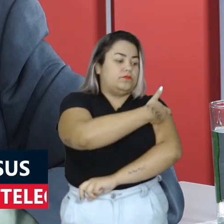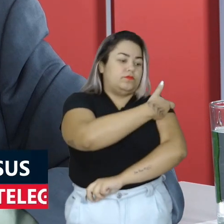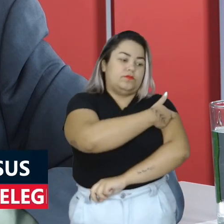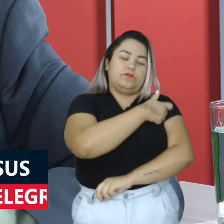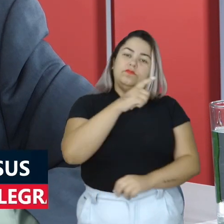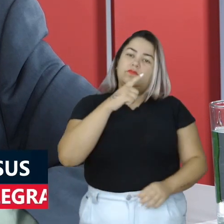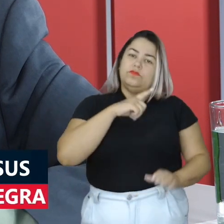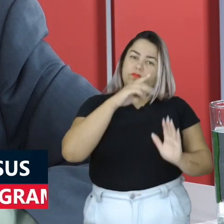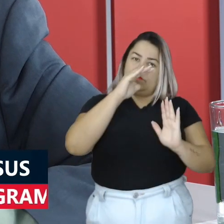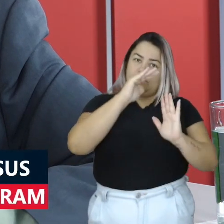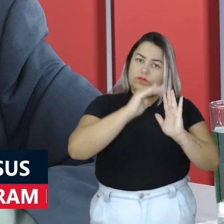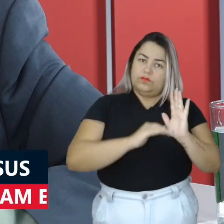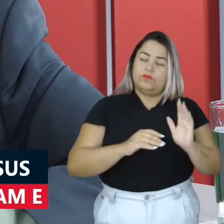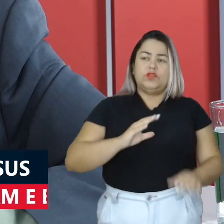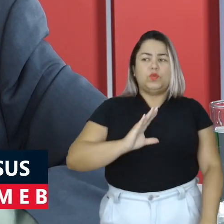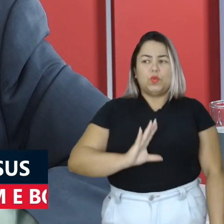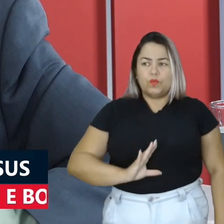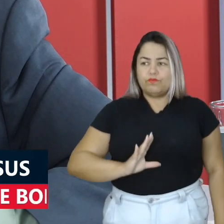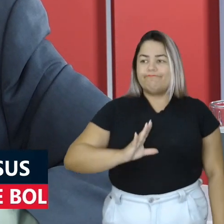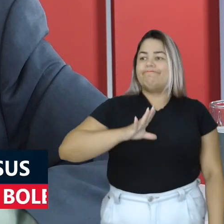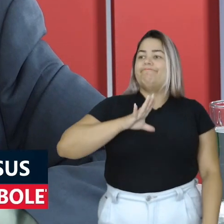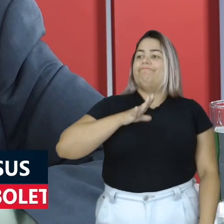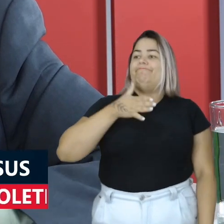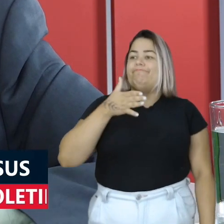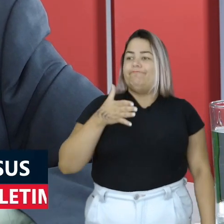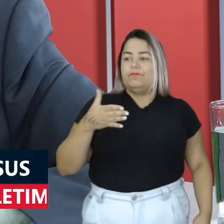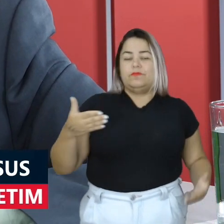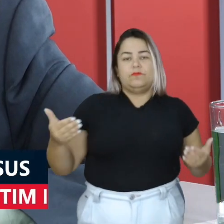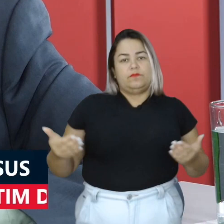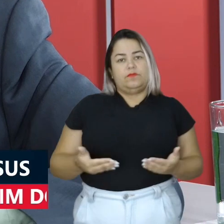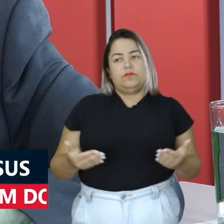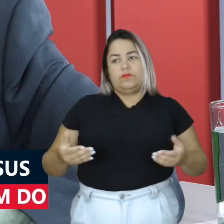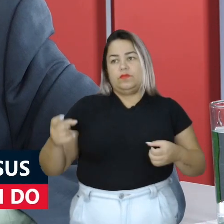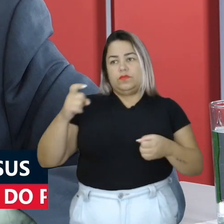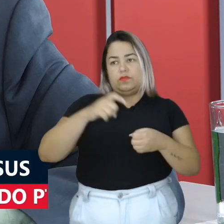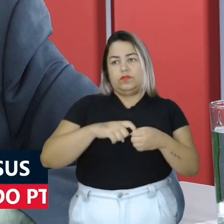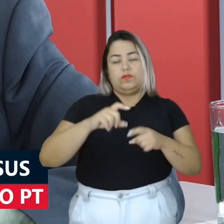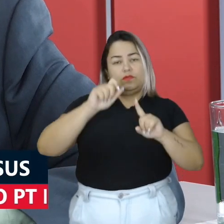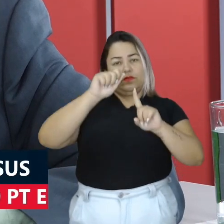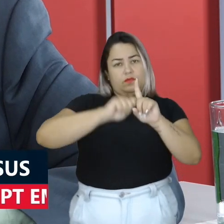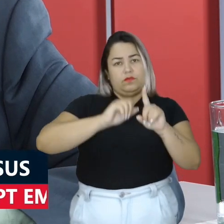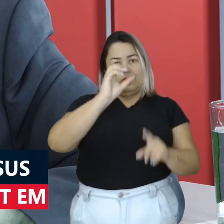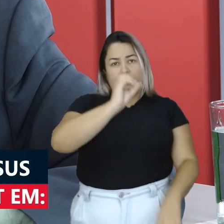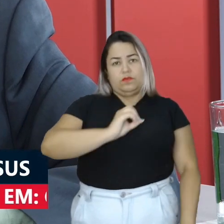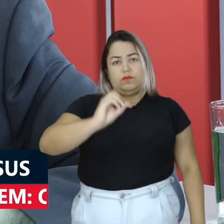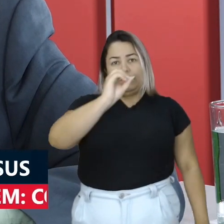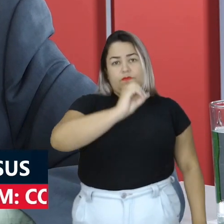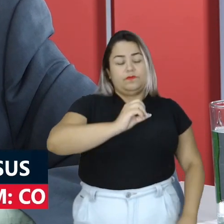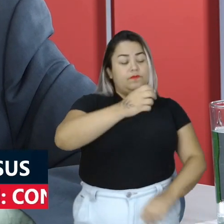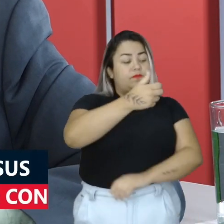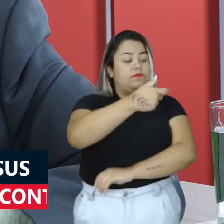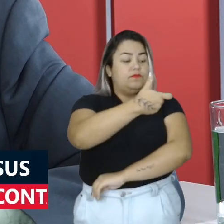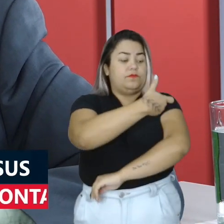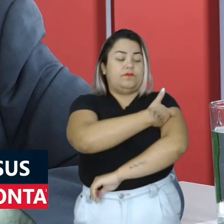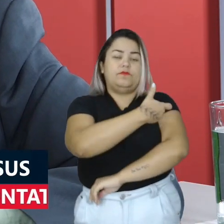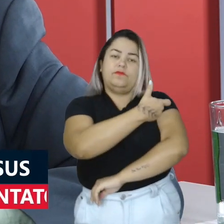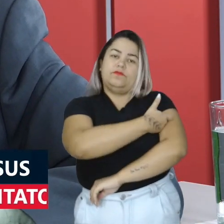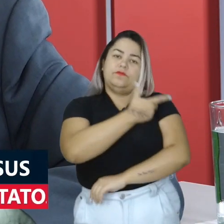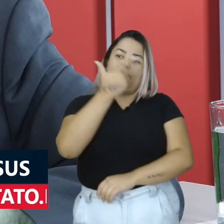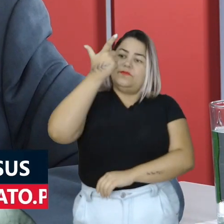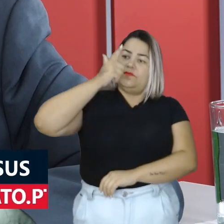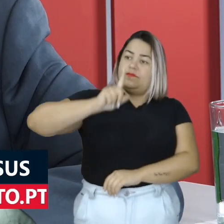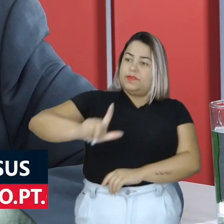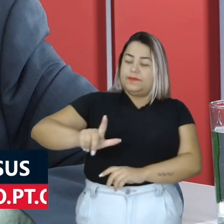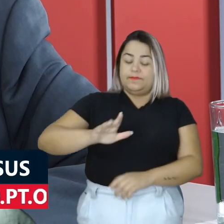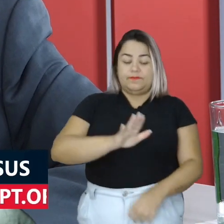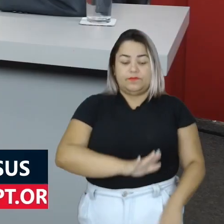vacinação que nós nos orgulhávamos, mas agora estamos retomando, né? Agora em outubro, campanha de vacinação novamente, levar as